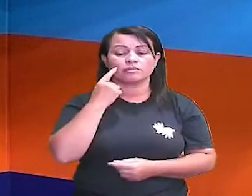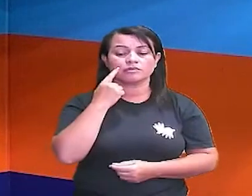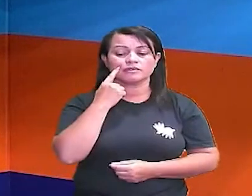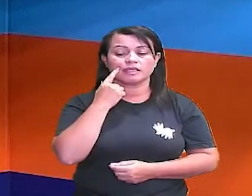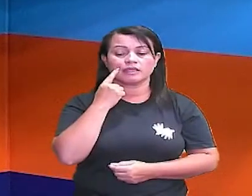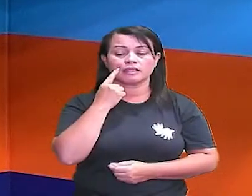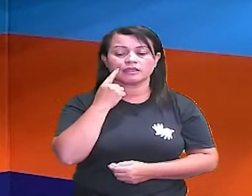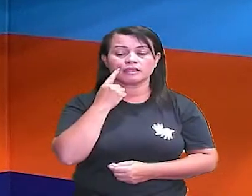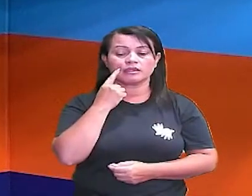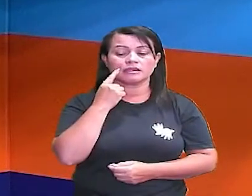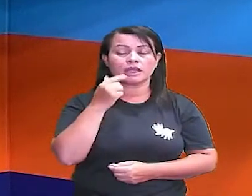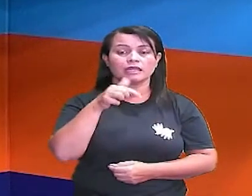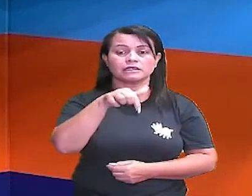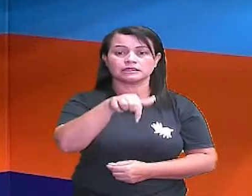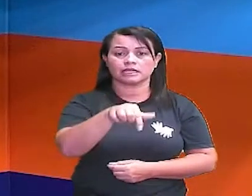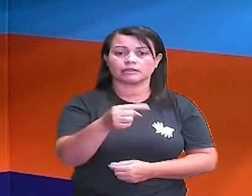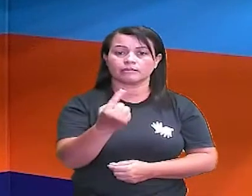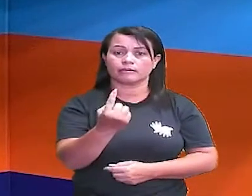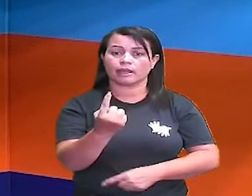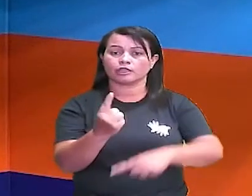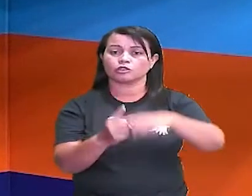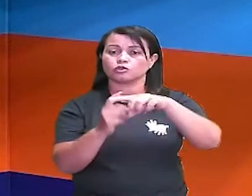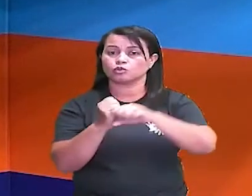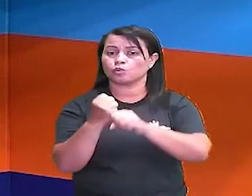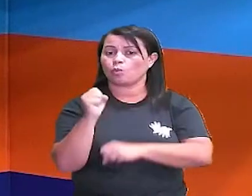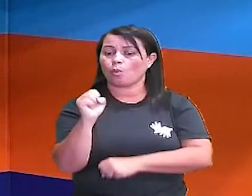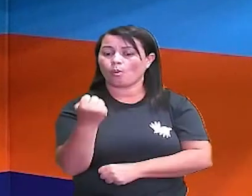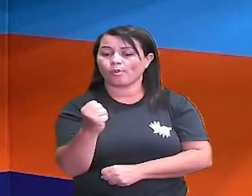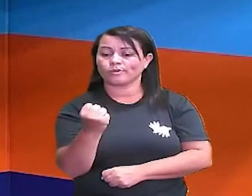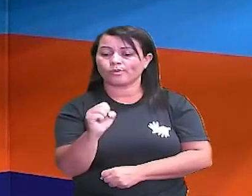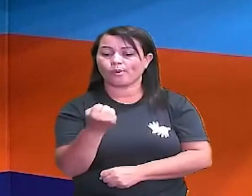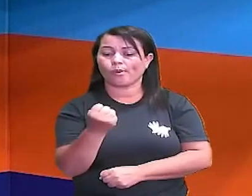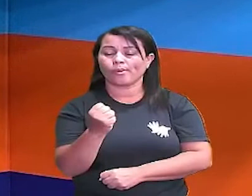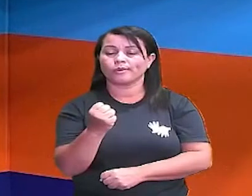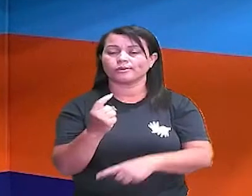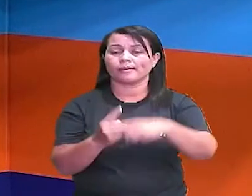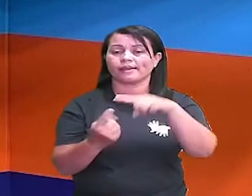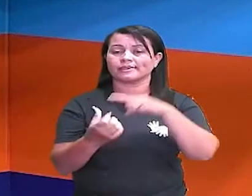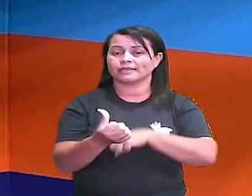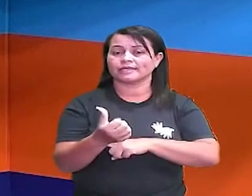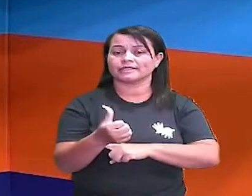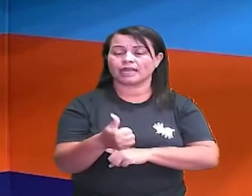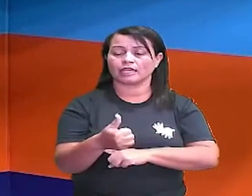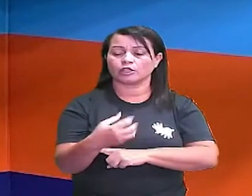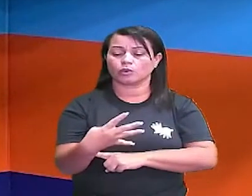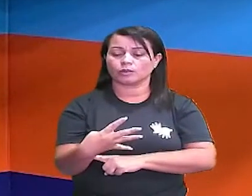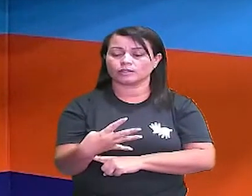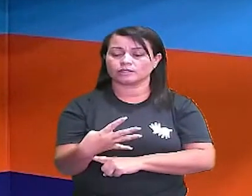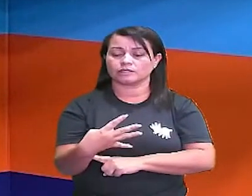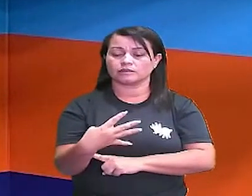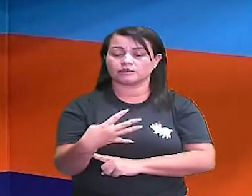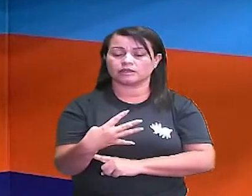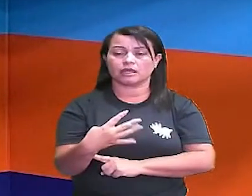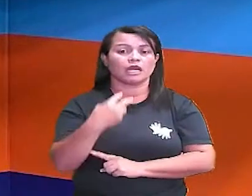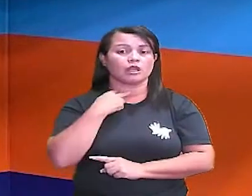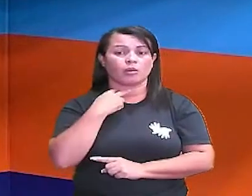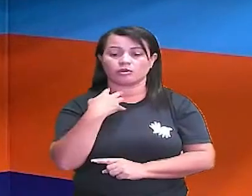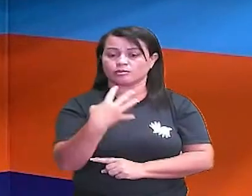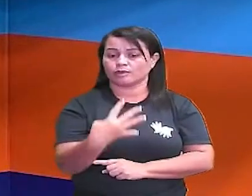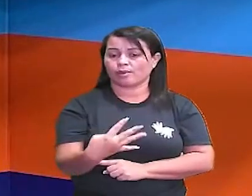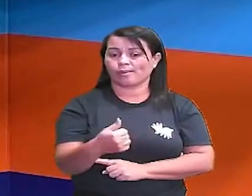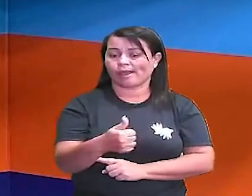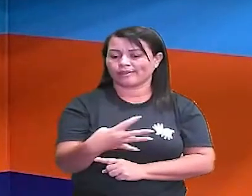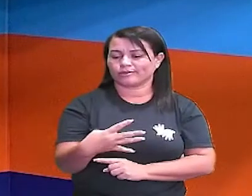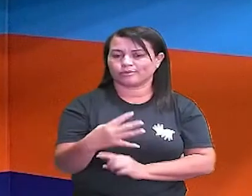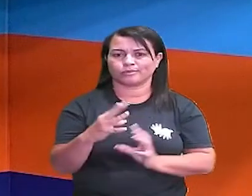fazer aqui agora, ó. 7 mais 1, 8. 8 mais 6, 14. Não posso botar o